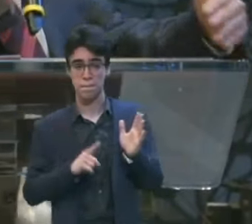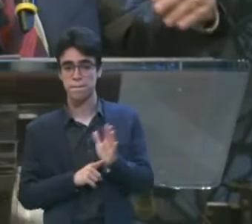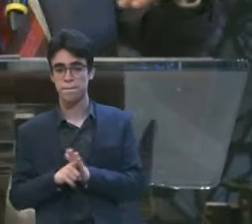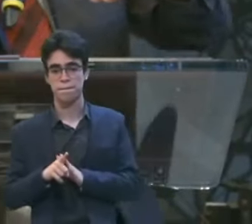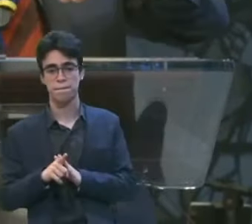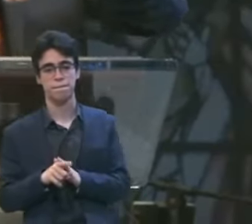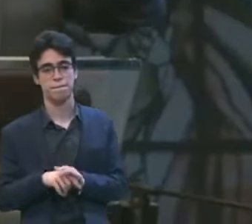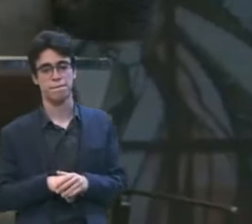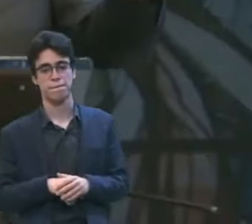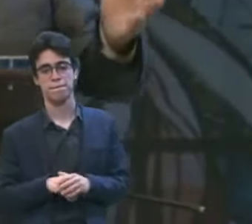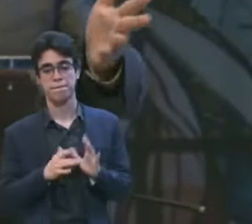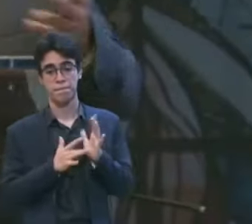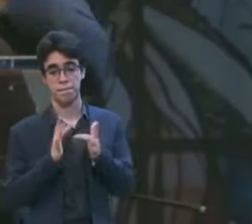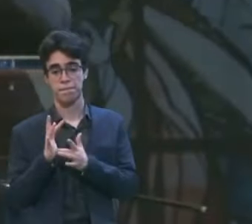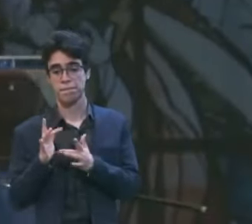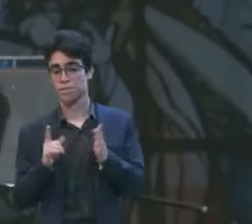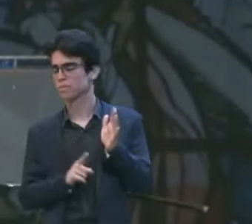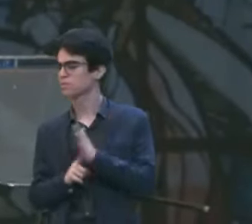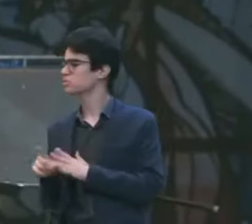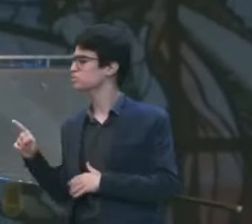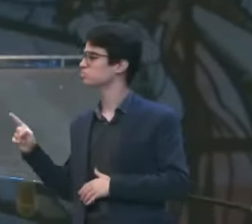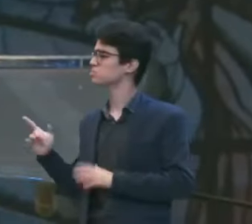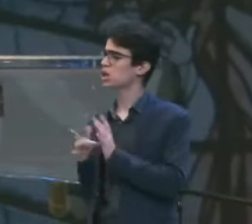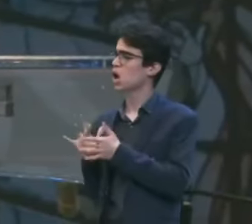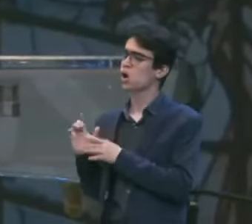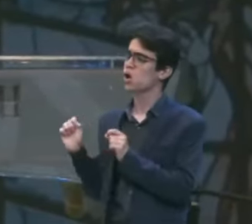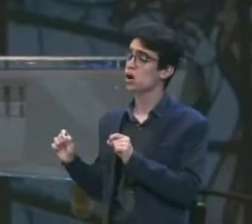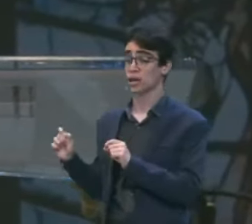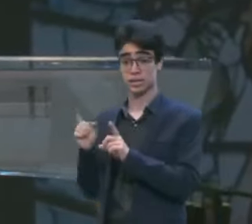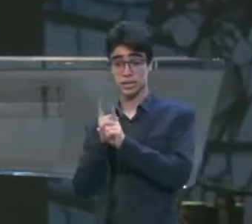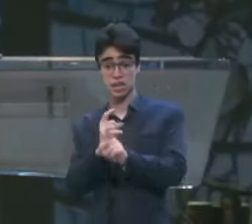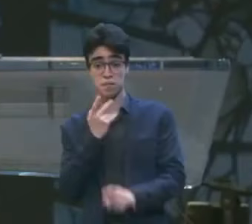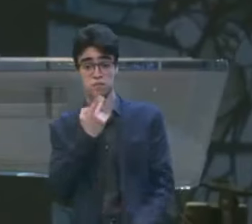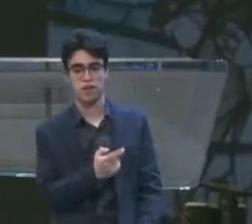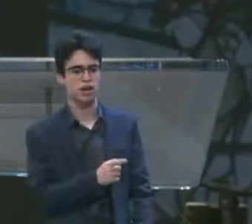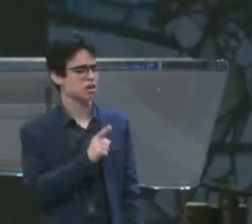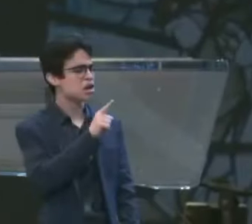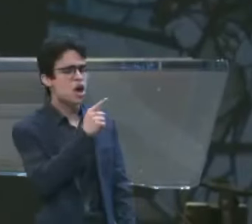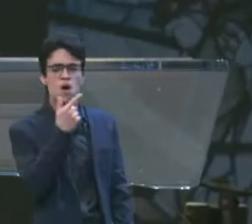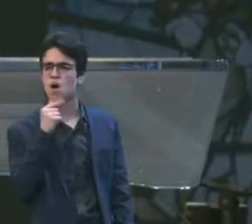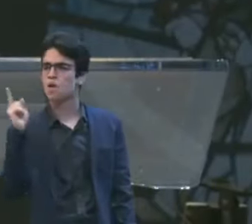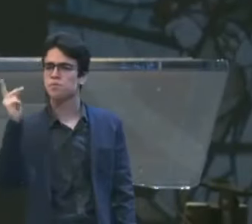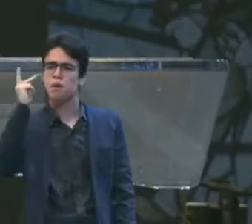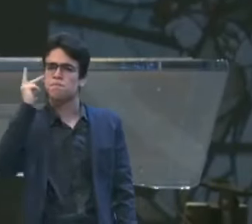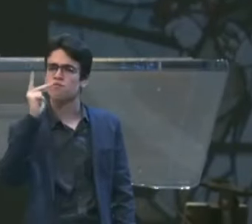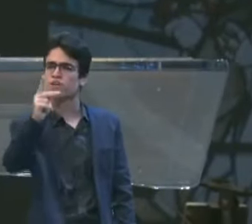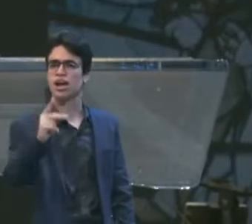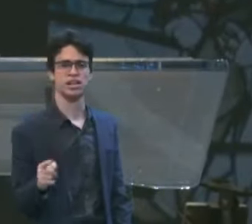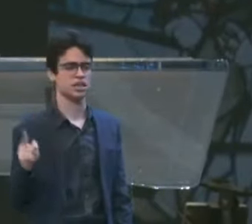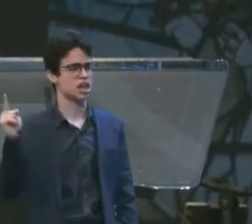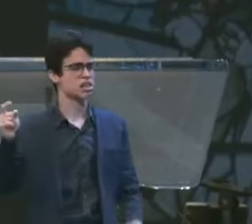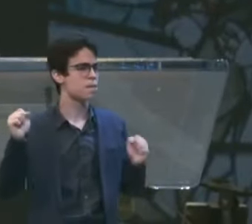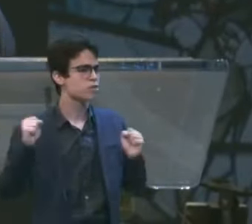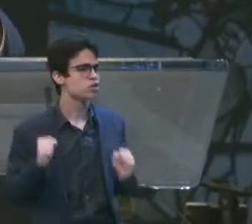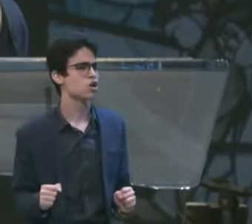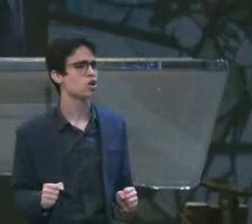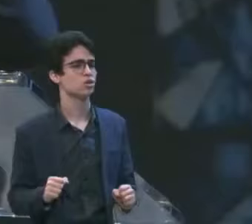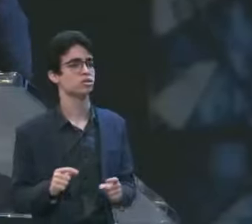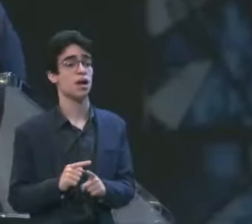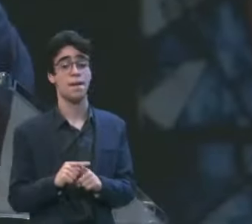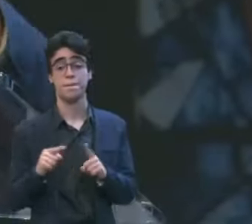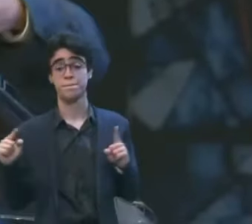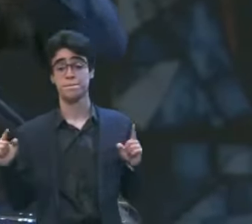Jesus aos discípulos. Ele é um profeta de Deus, poderoso. Mas Jesus